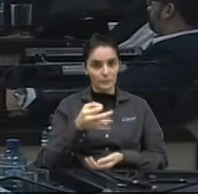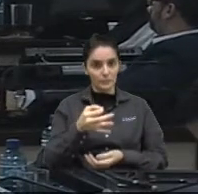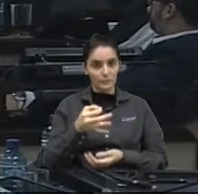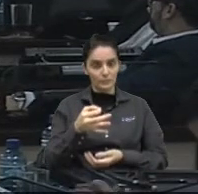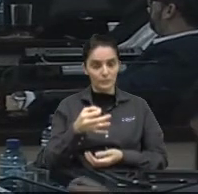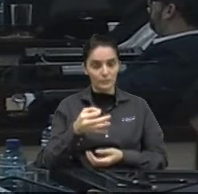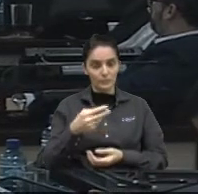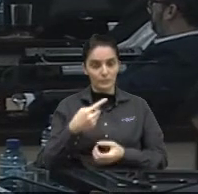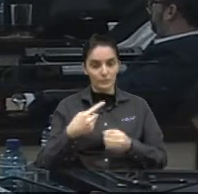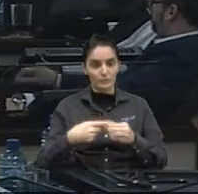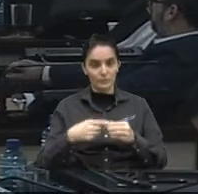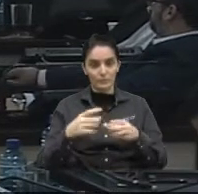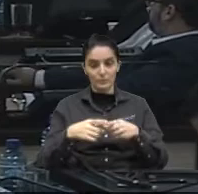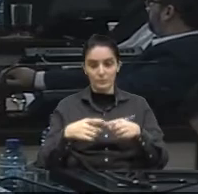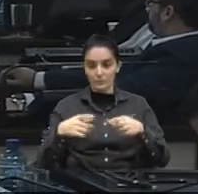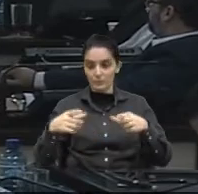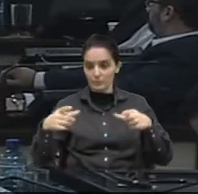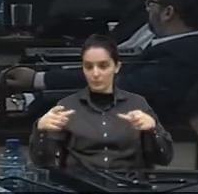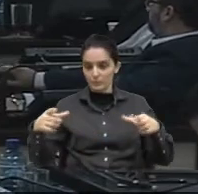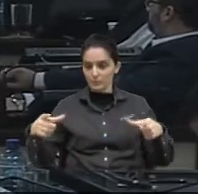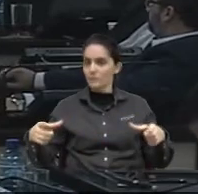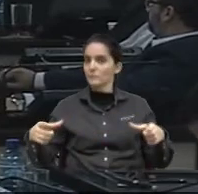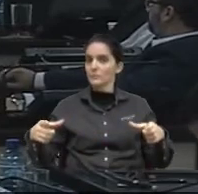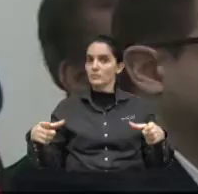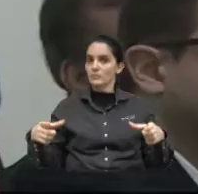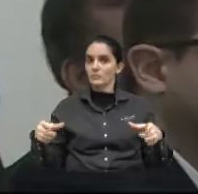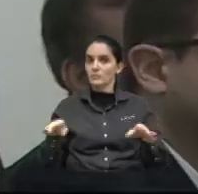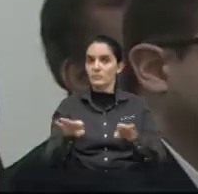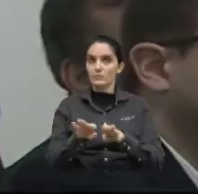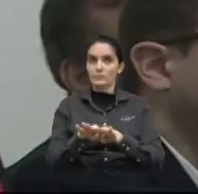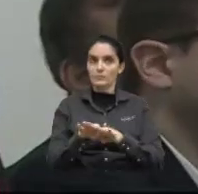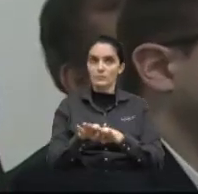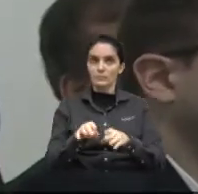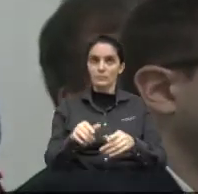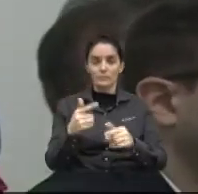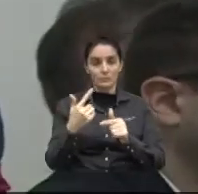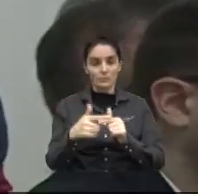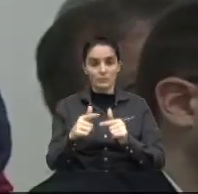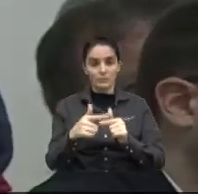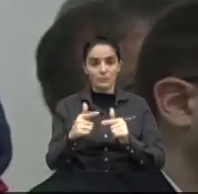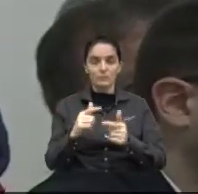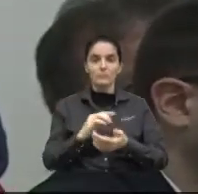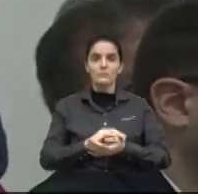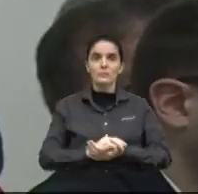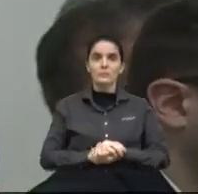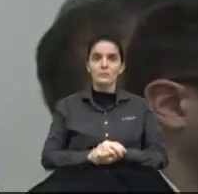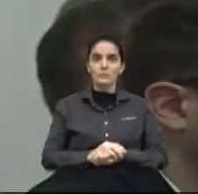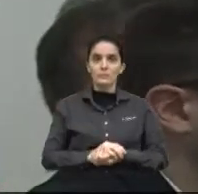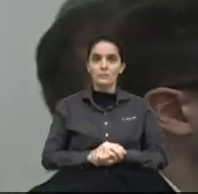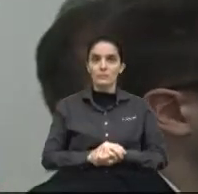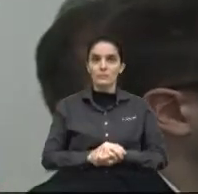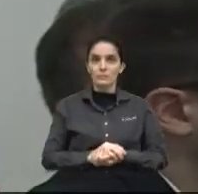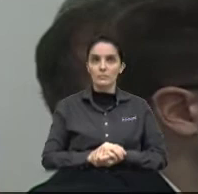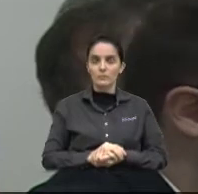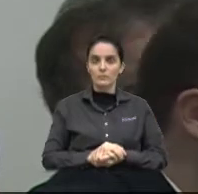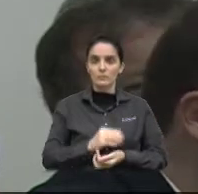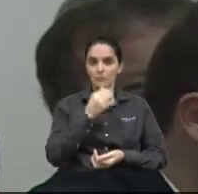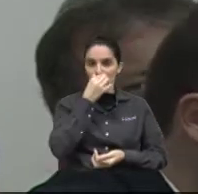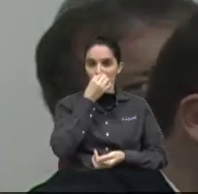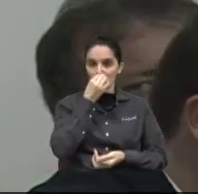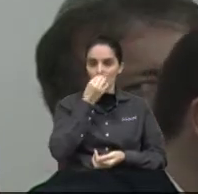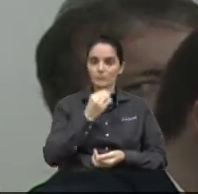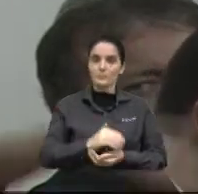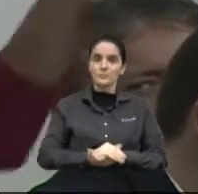e com ela o esse crescimento cresce seus problemas e o requerimento para quem